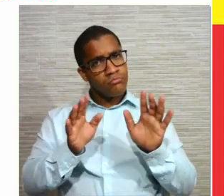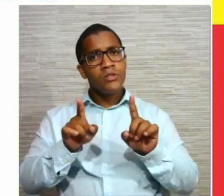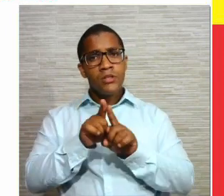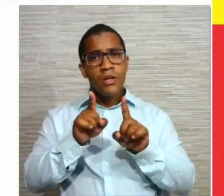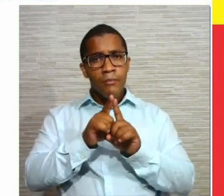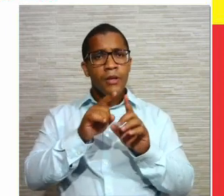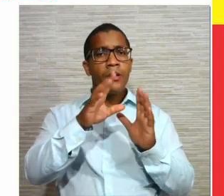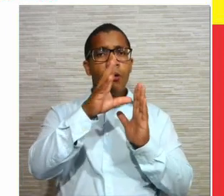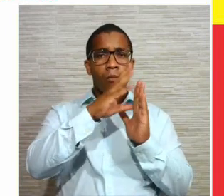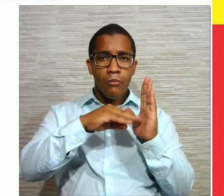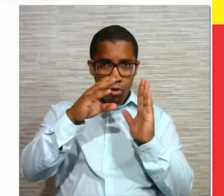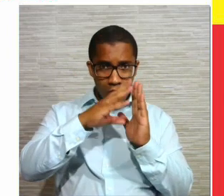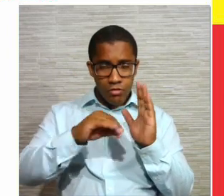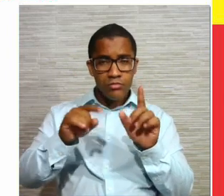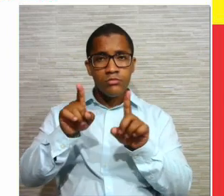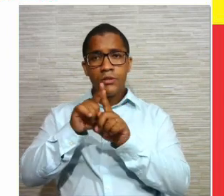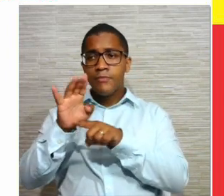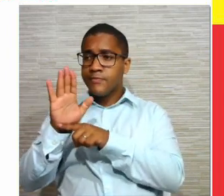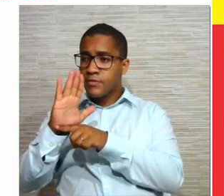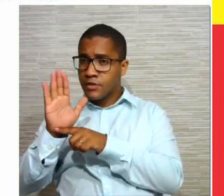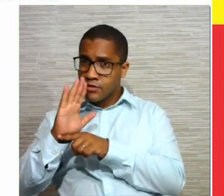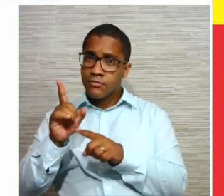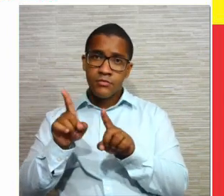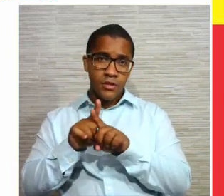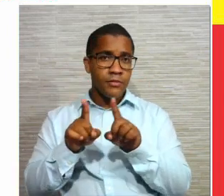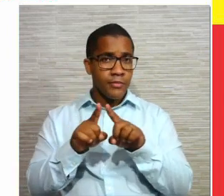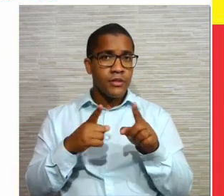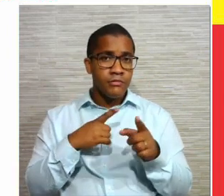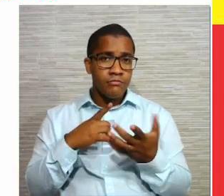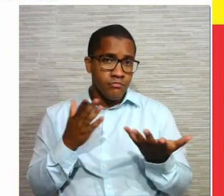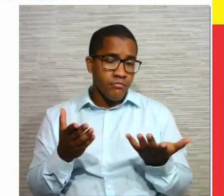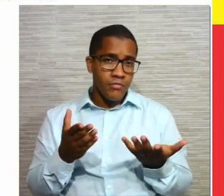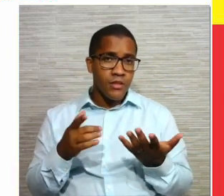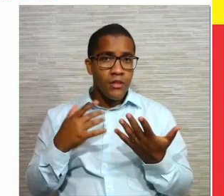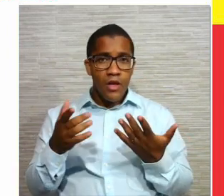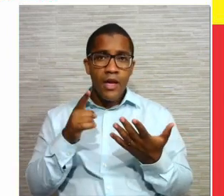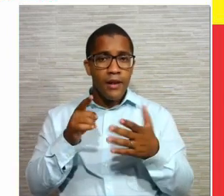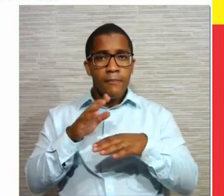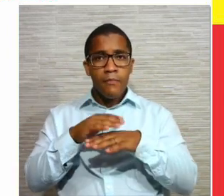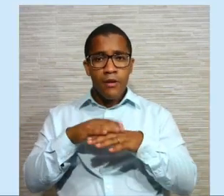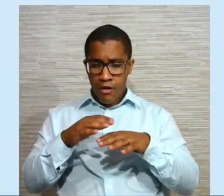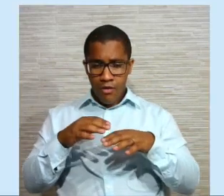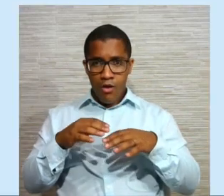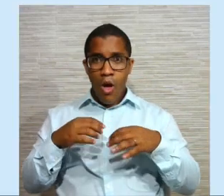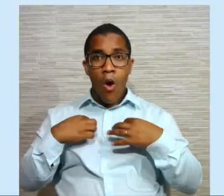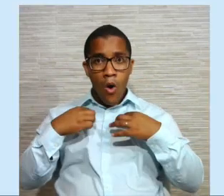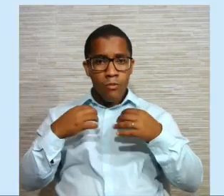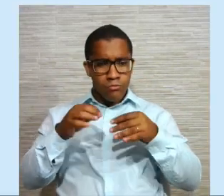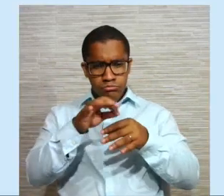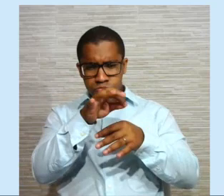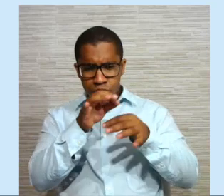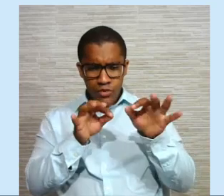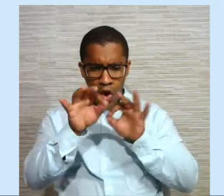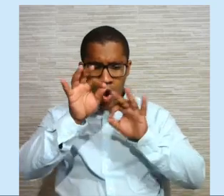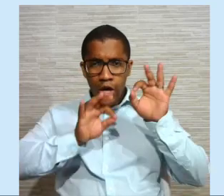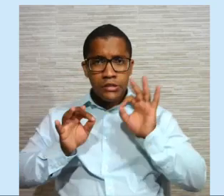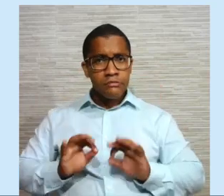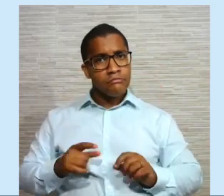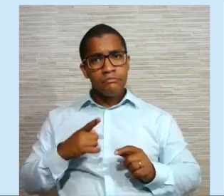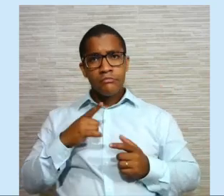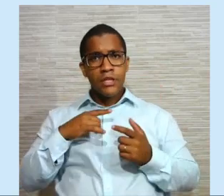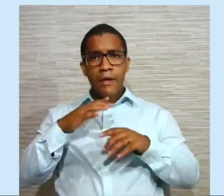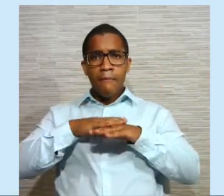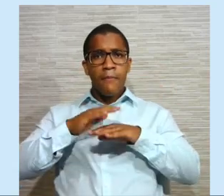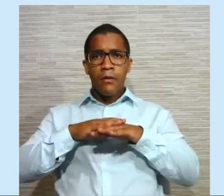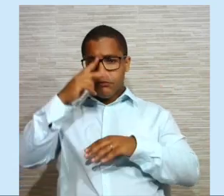Ele surgiu na moda, né, no cinema. Então, eles que produziam as suas roupas. Então, eles tinham essa filosofia